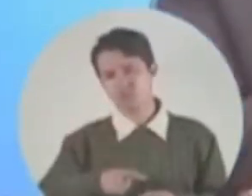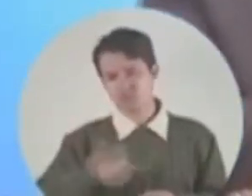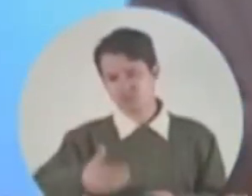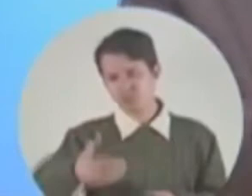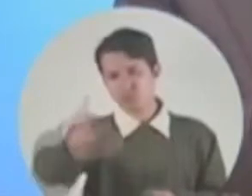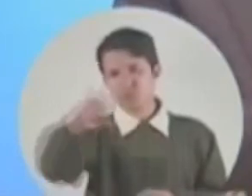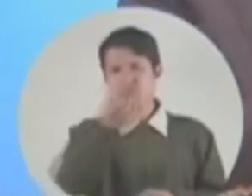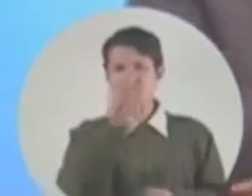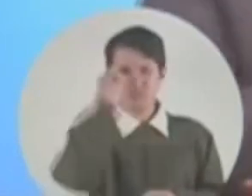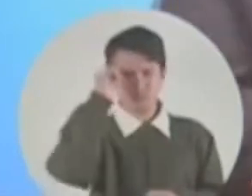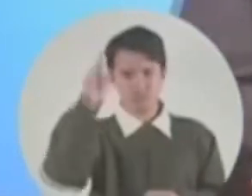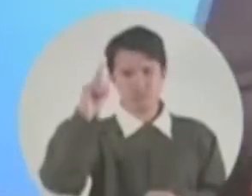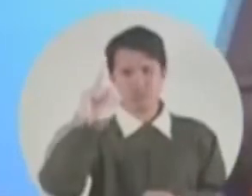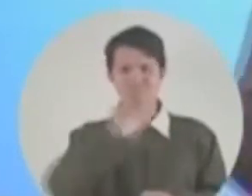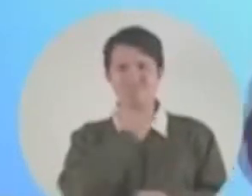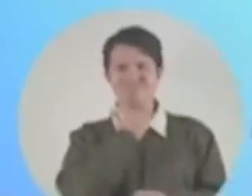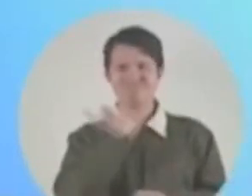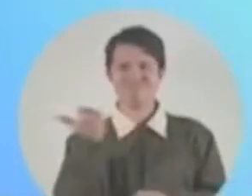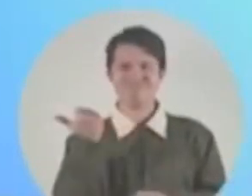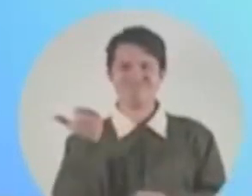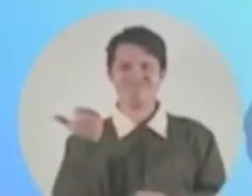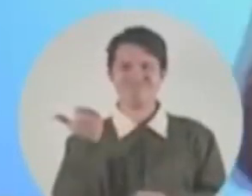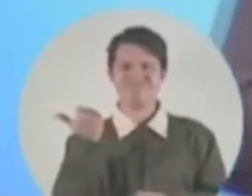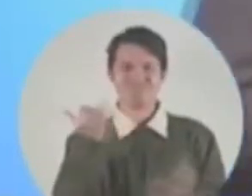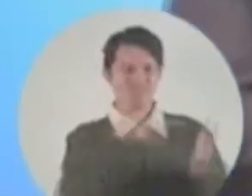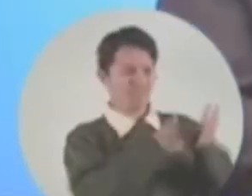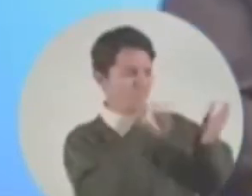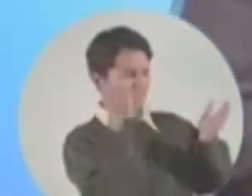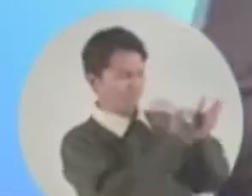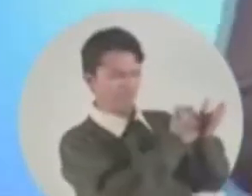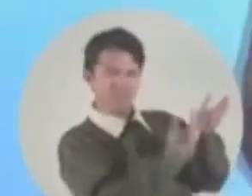seria crucificado.